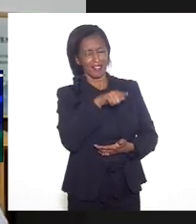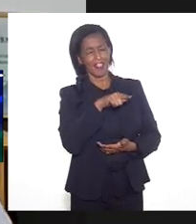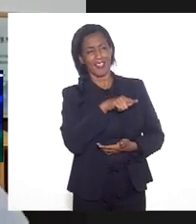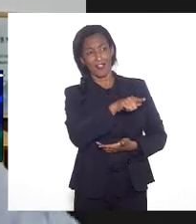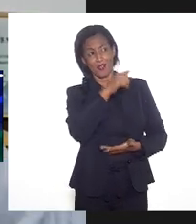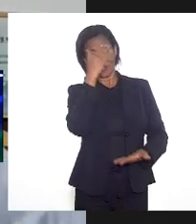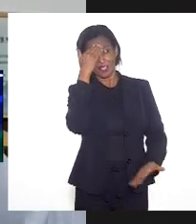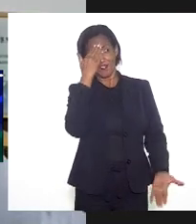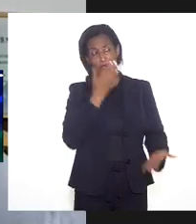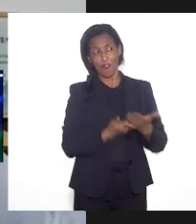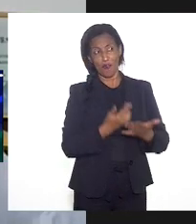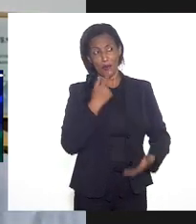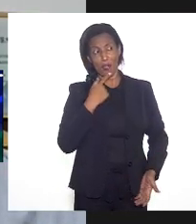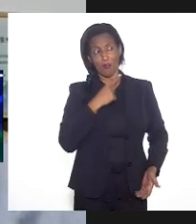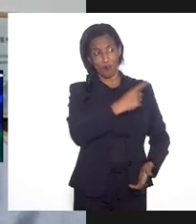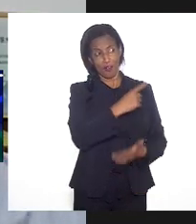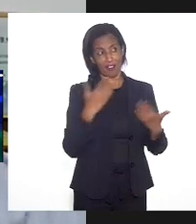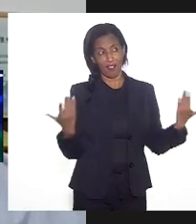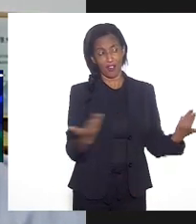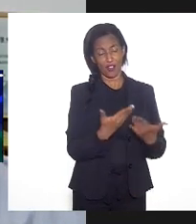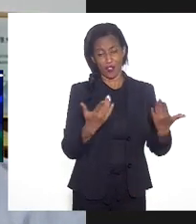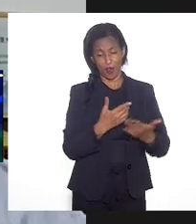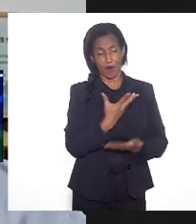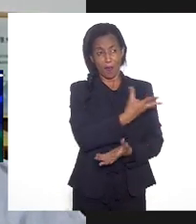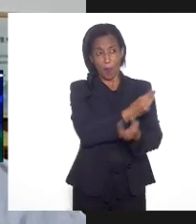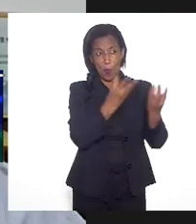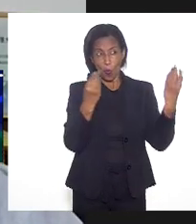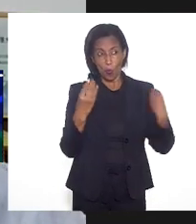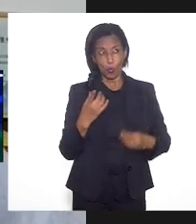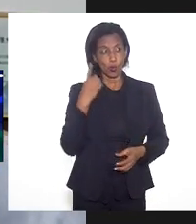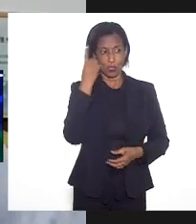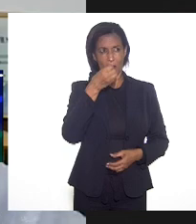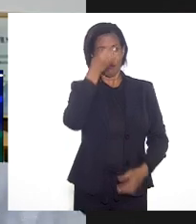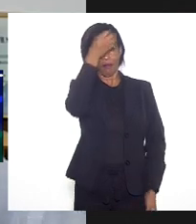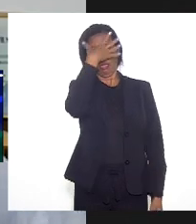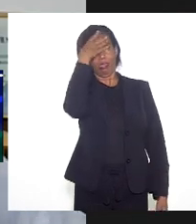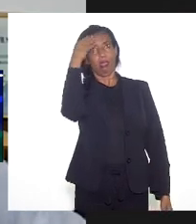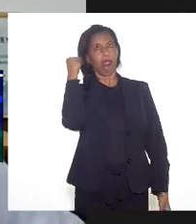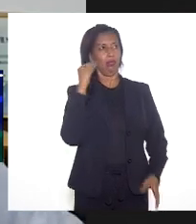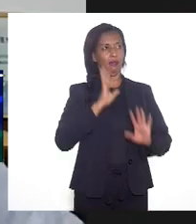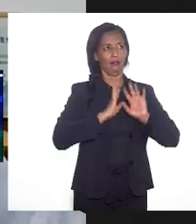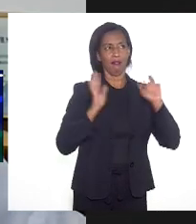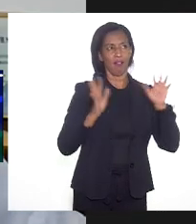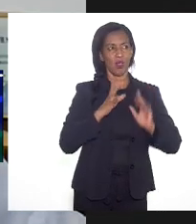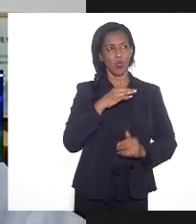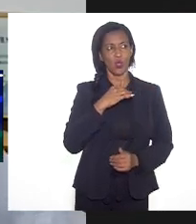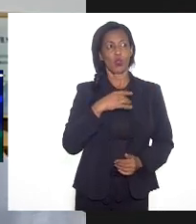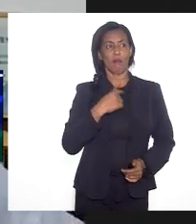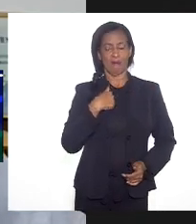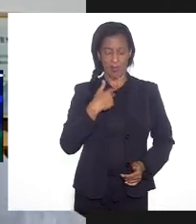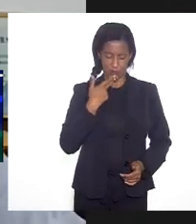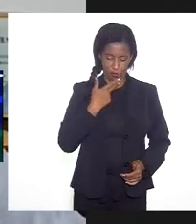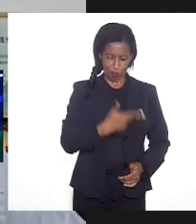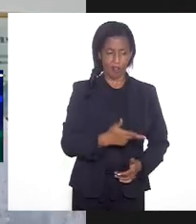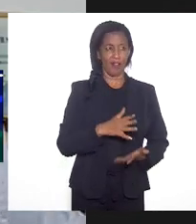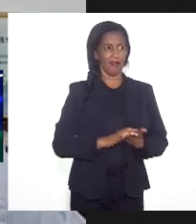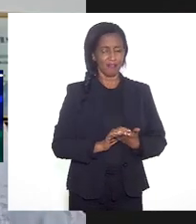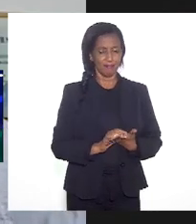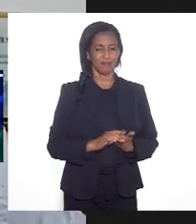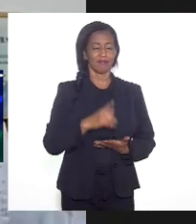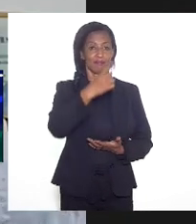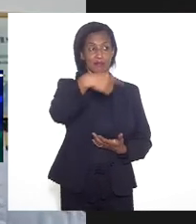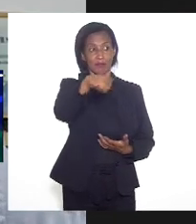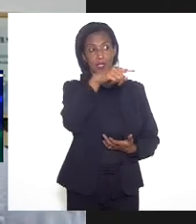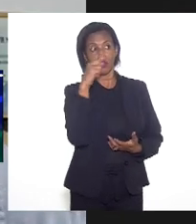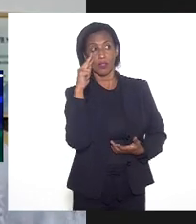Você vai confirmar o que eu vou falar agora. Muitos deputados aqui não se lembram, muitos não tomaram conhecimento, mas é preciso que eu fale para que